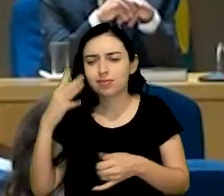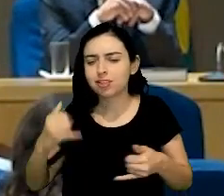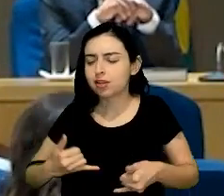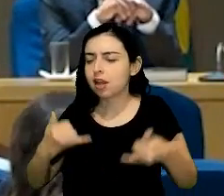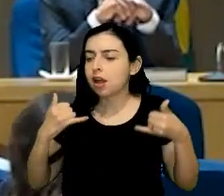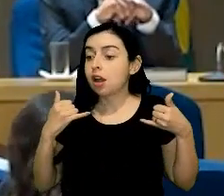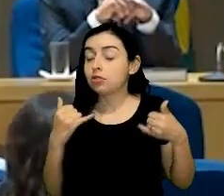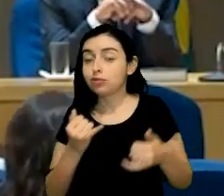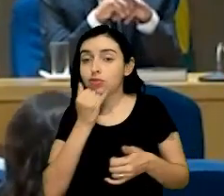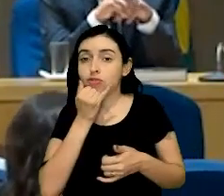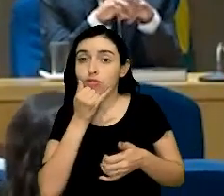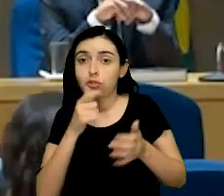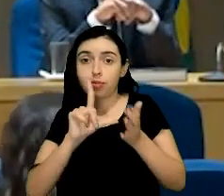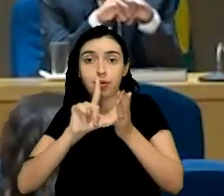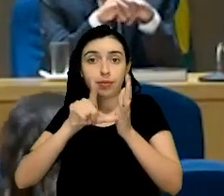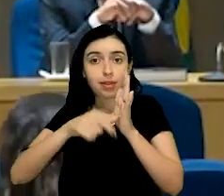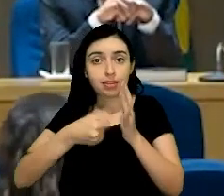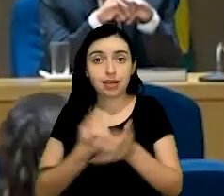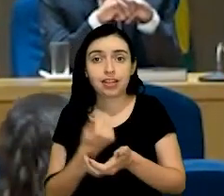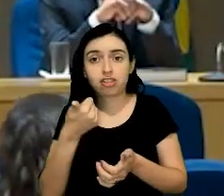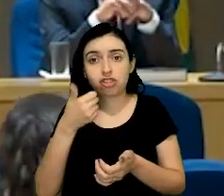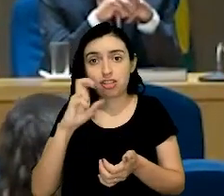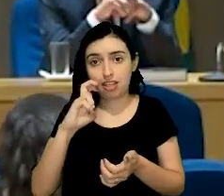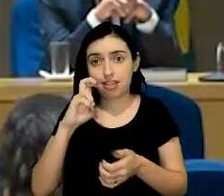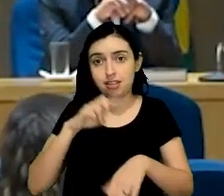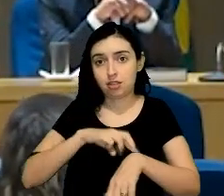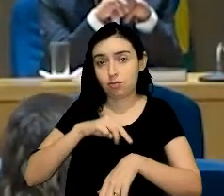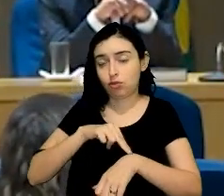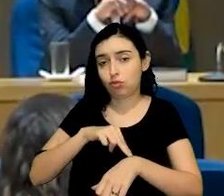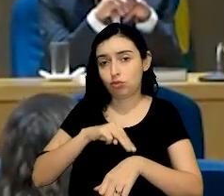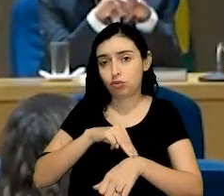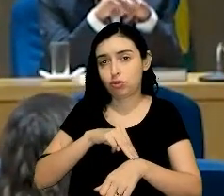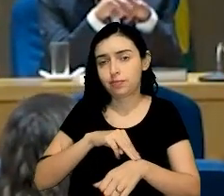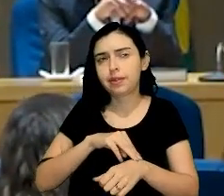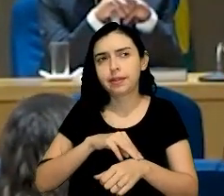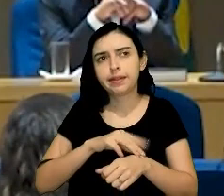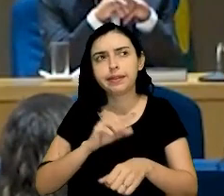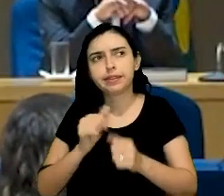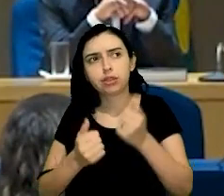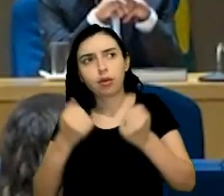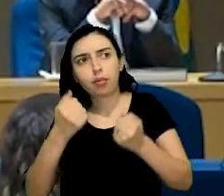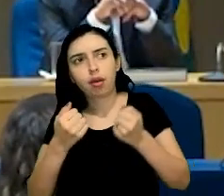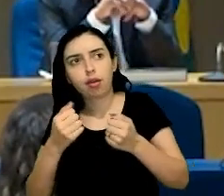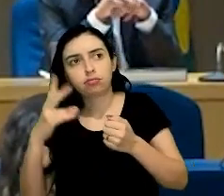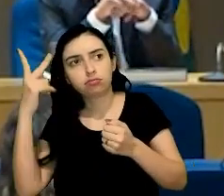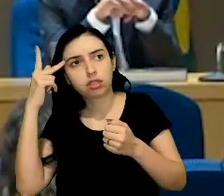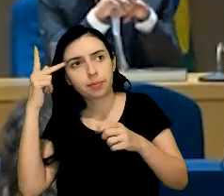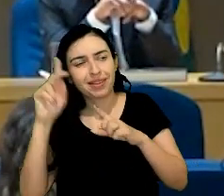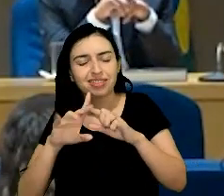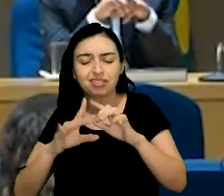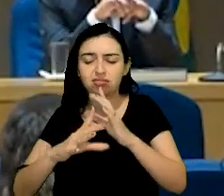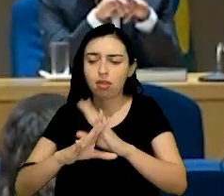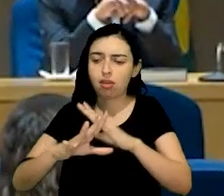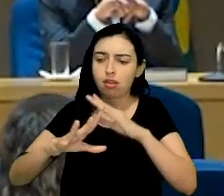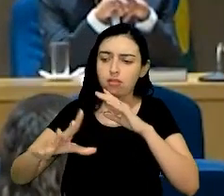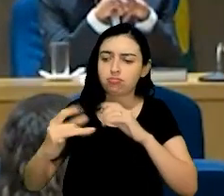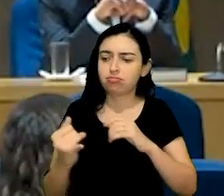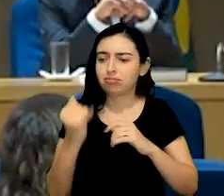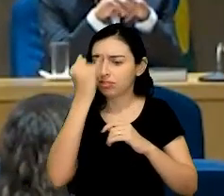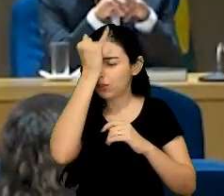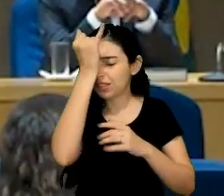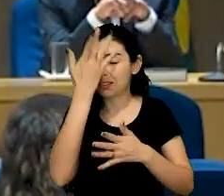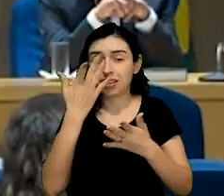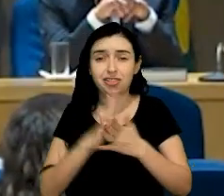atrasado 15 minutos, mas não foi voluntário. Eu saí a tempo de São Paulo, mas peguei um acidente lá na Marginal, e aí o trânsito fica um